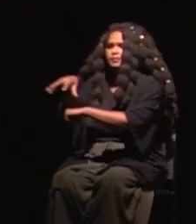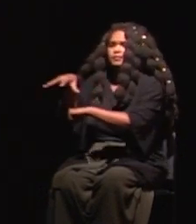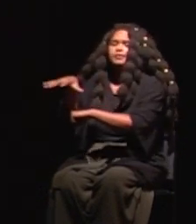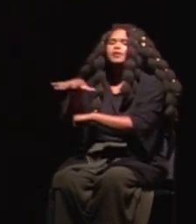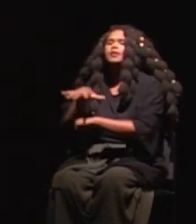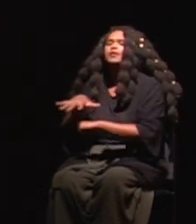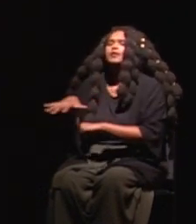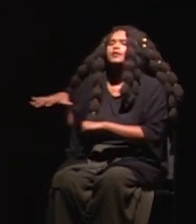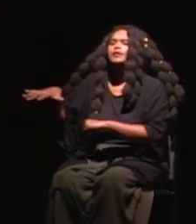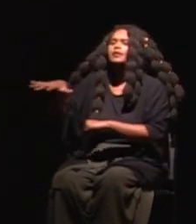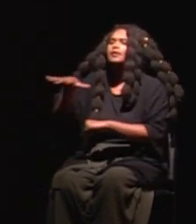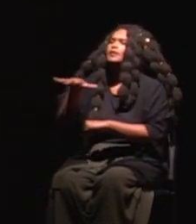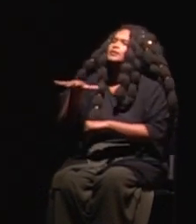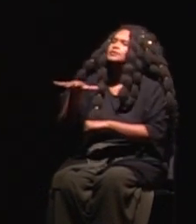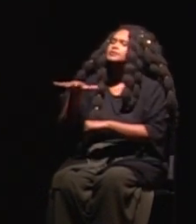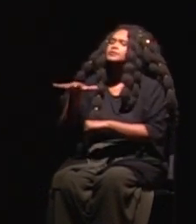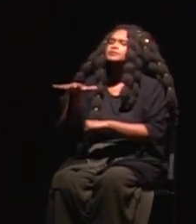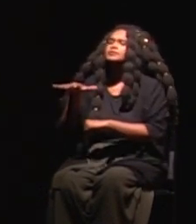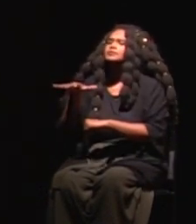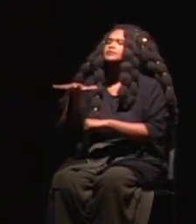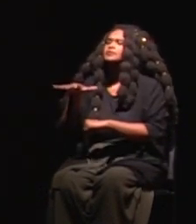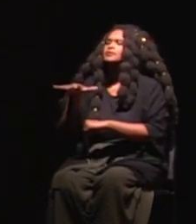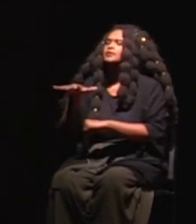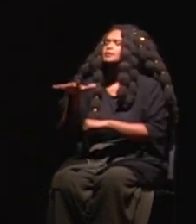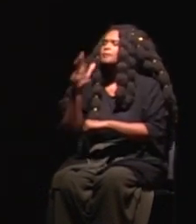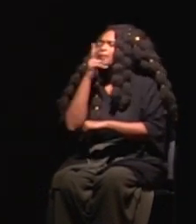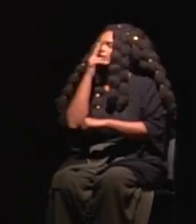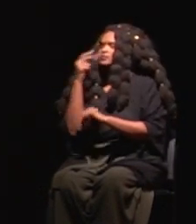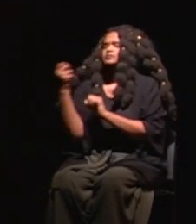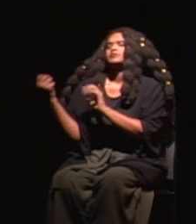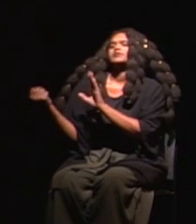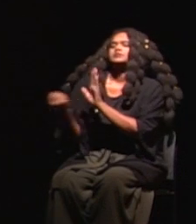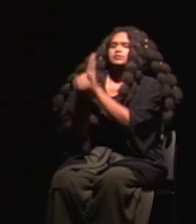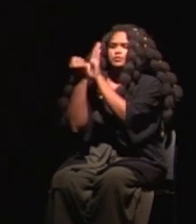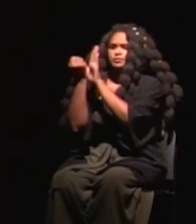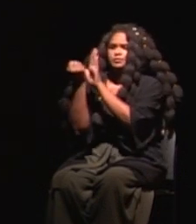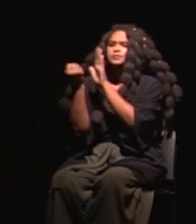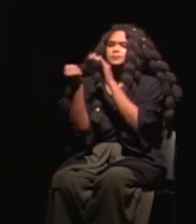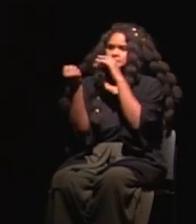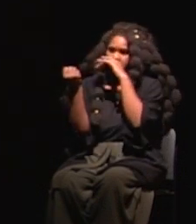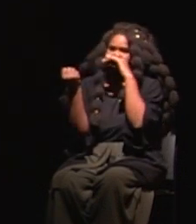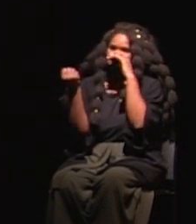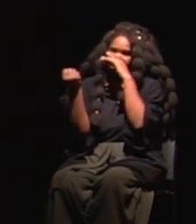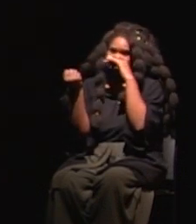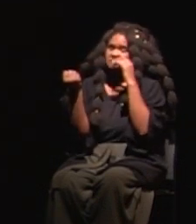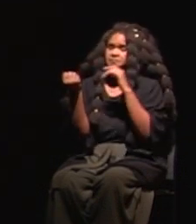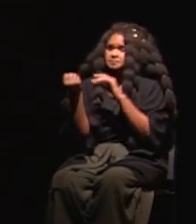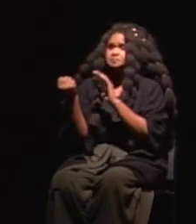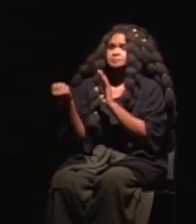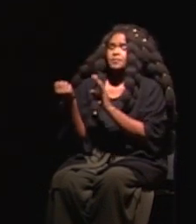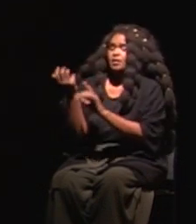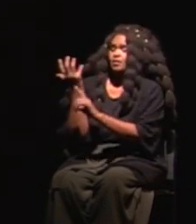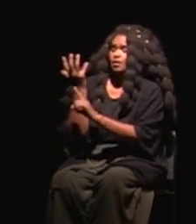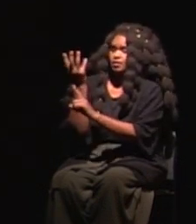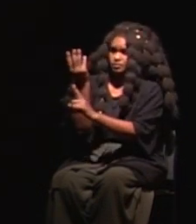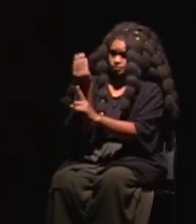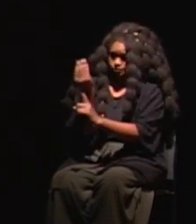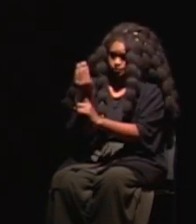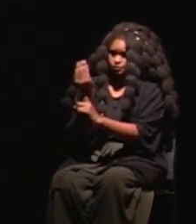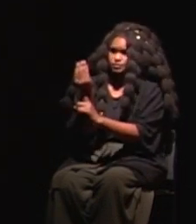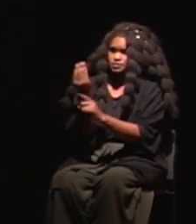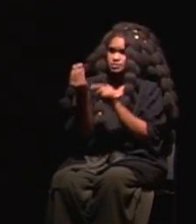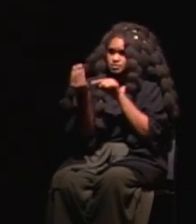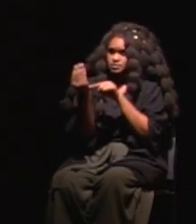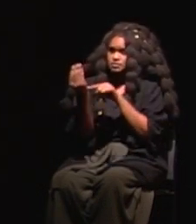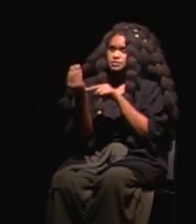para algum tipo de assinatura, que era a assinatura dos artistas e a